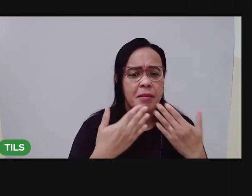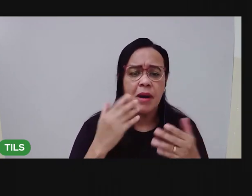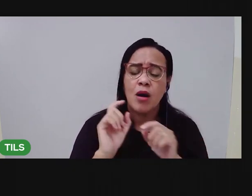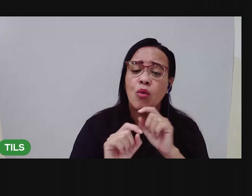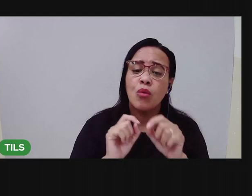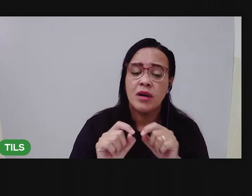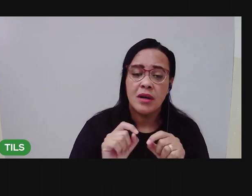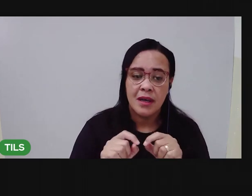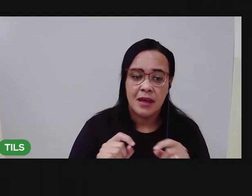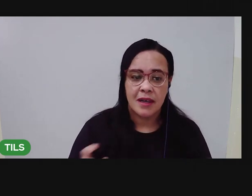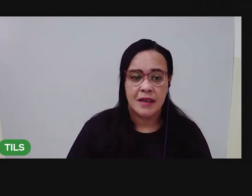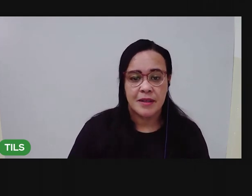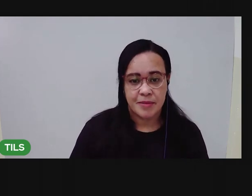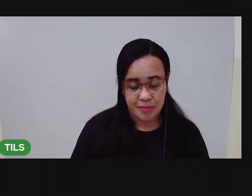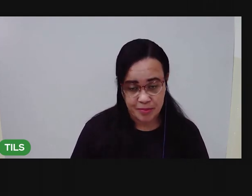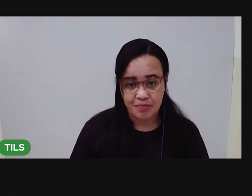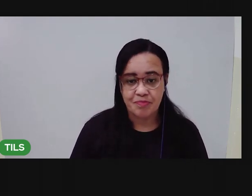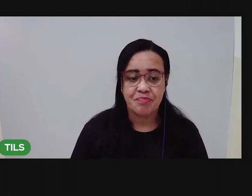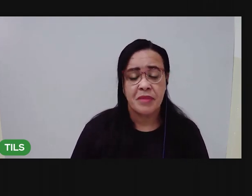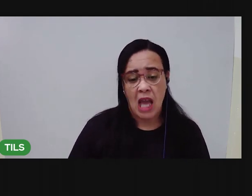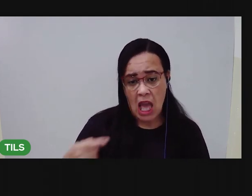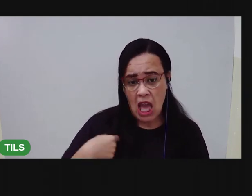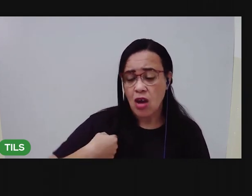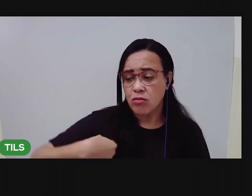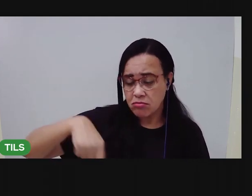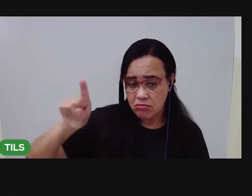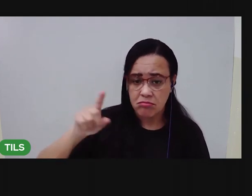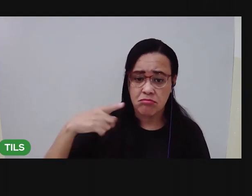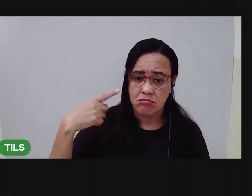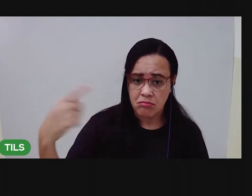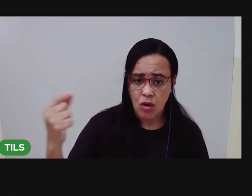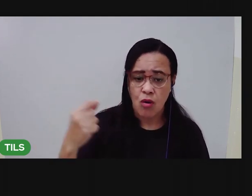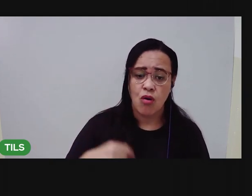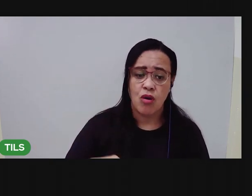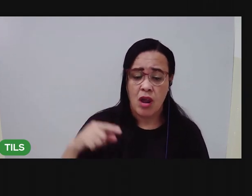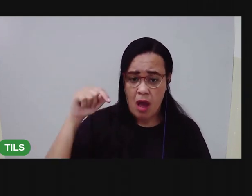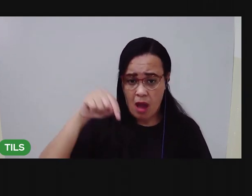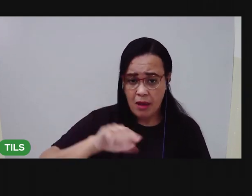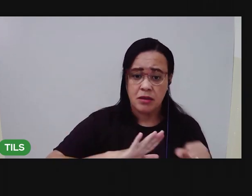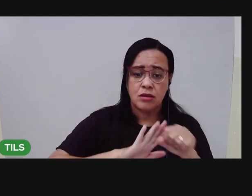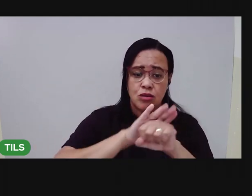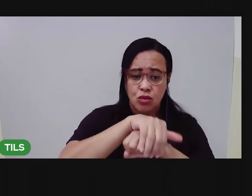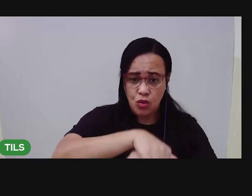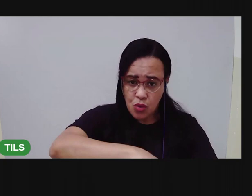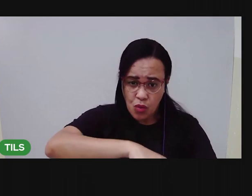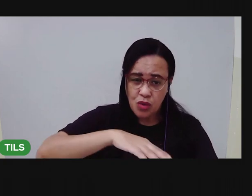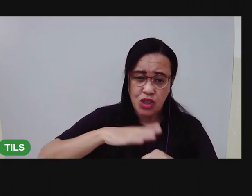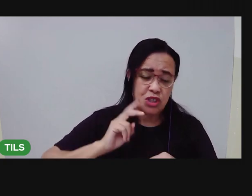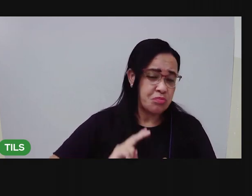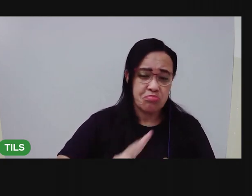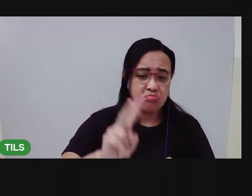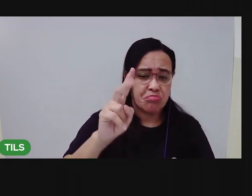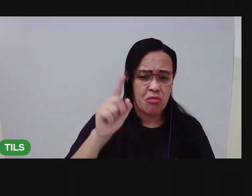É isso, estou indo embora. Essa noite, para sempre, você não vai me